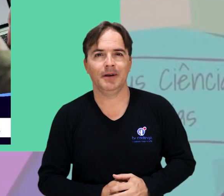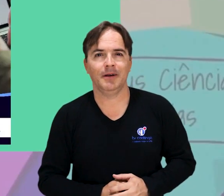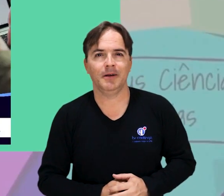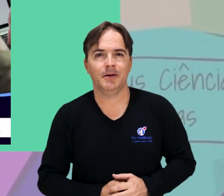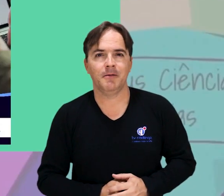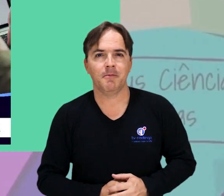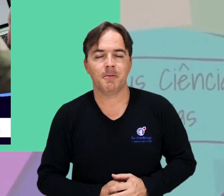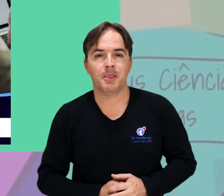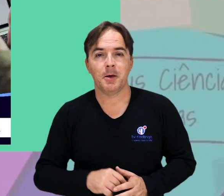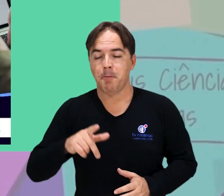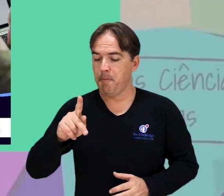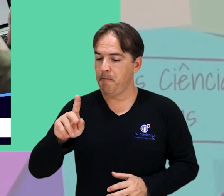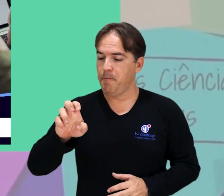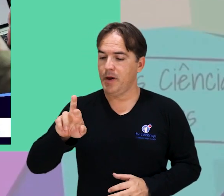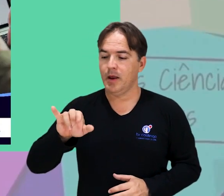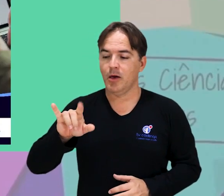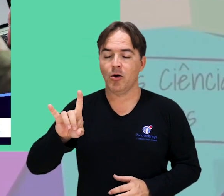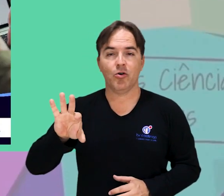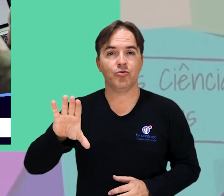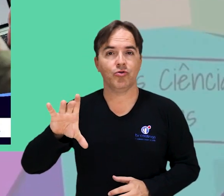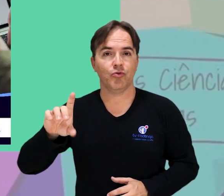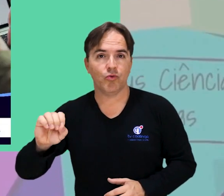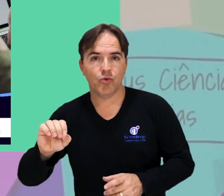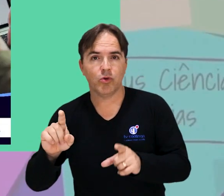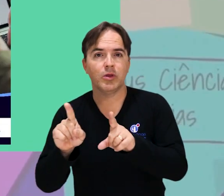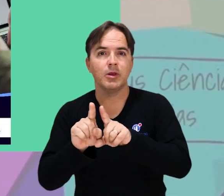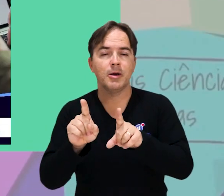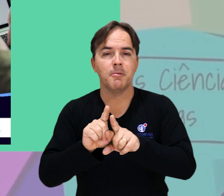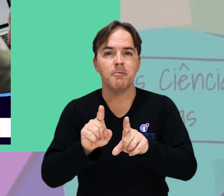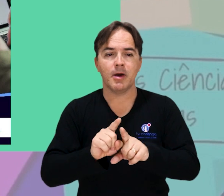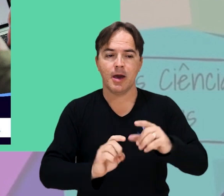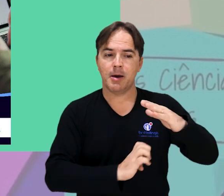periódico truvia e a empresa Preserve Júnior